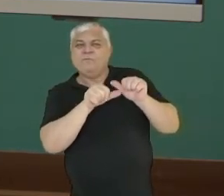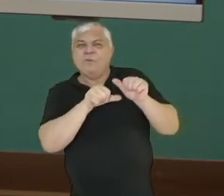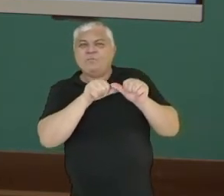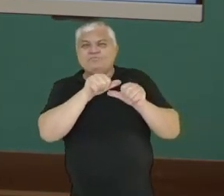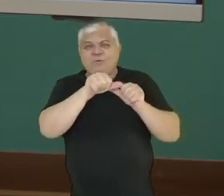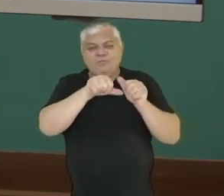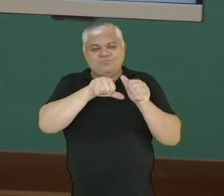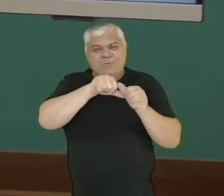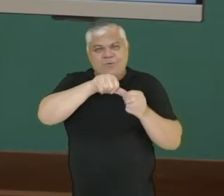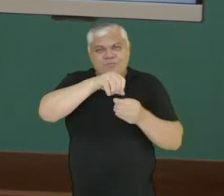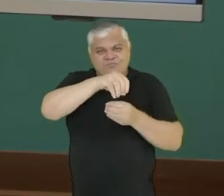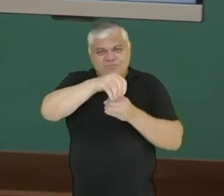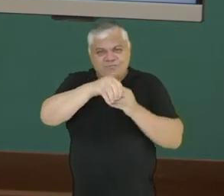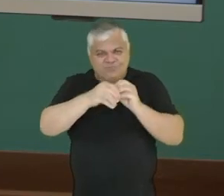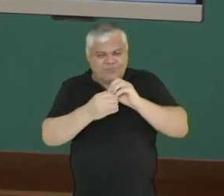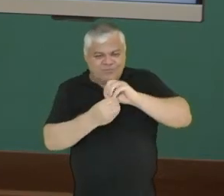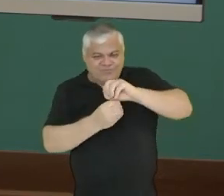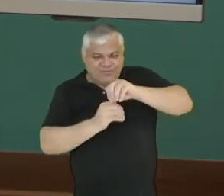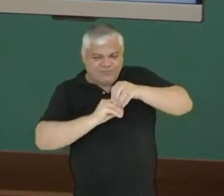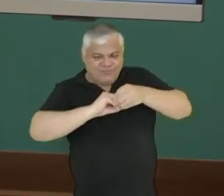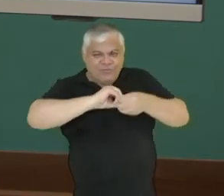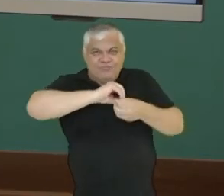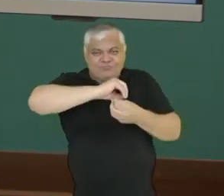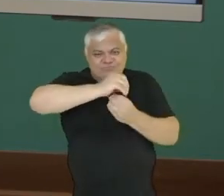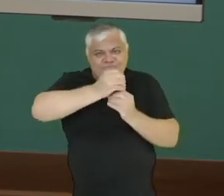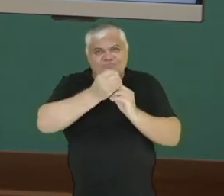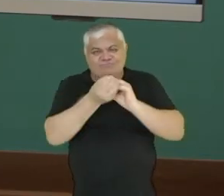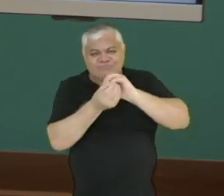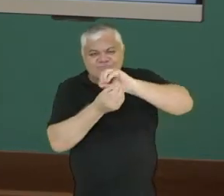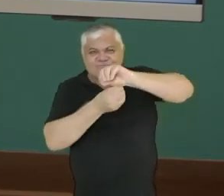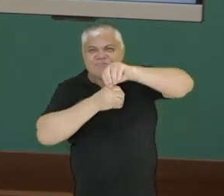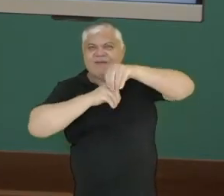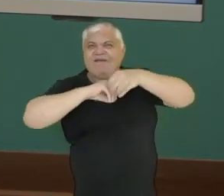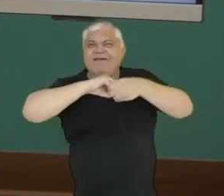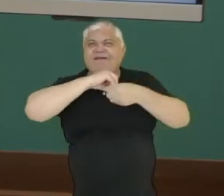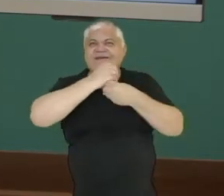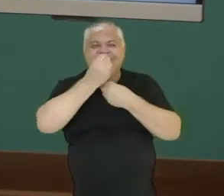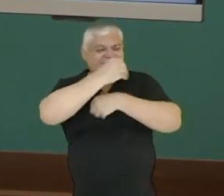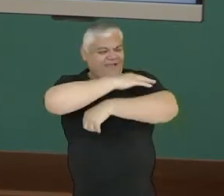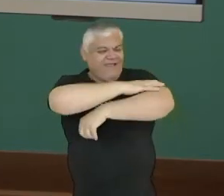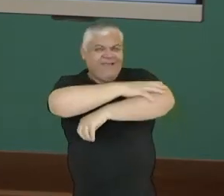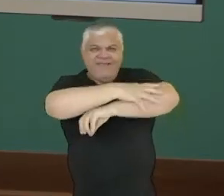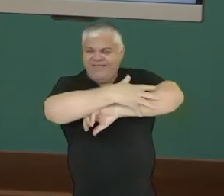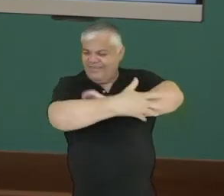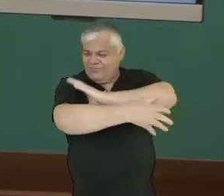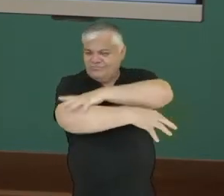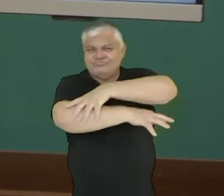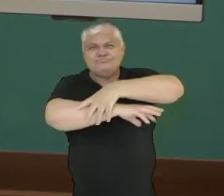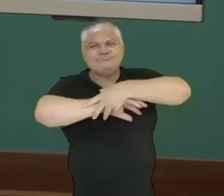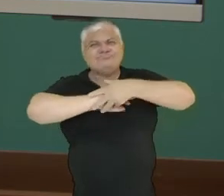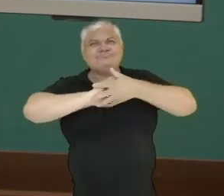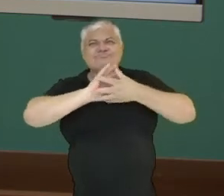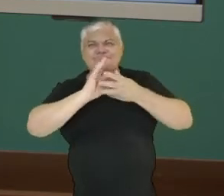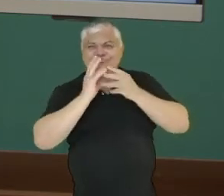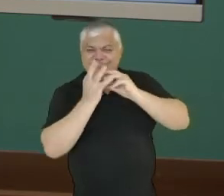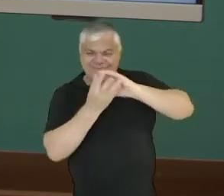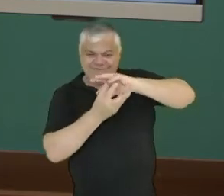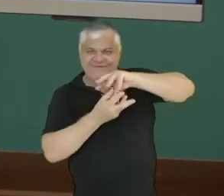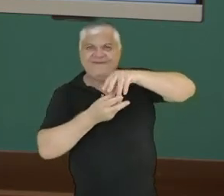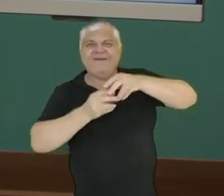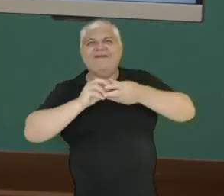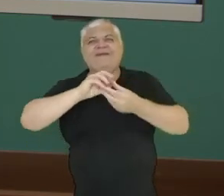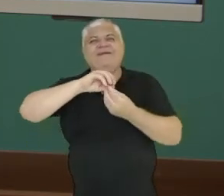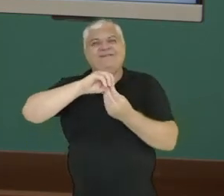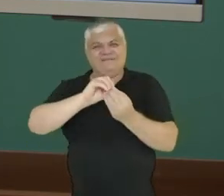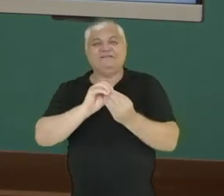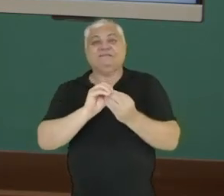em constante divisões celulares, formações de todos esses órgãos. Então, a gente chama de um período embriológico.